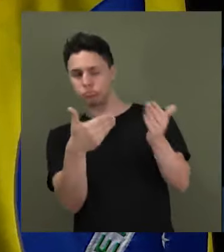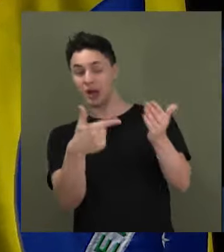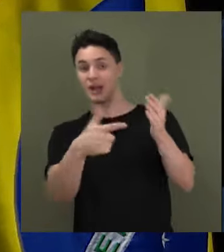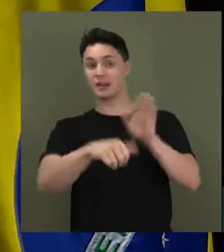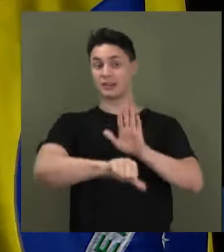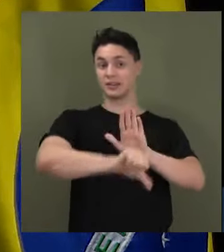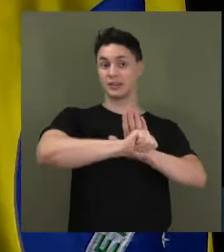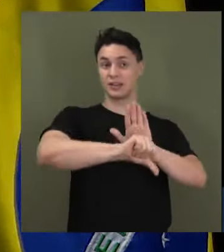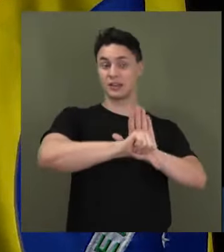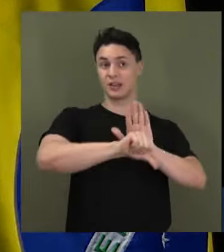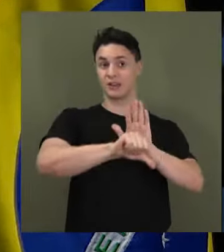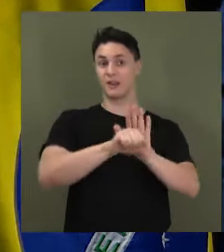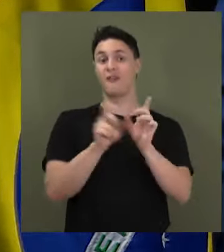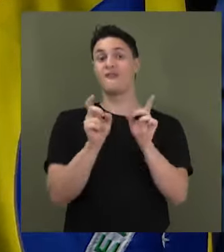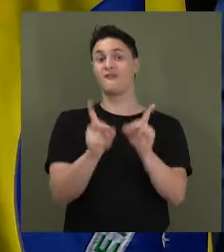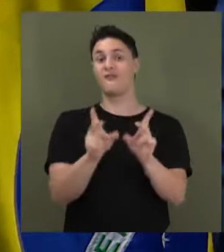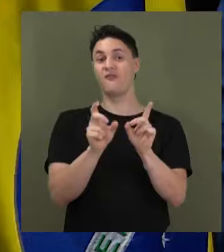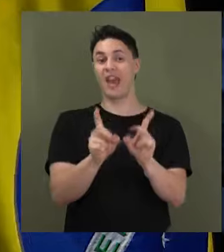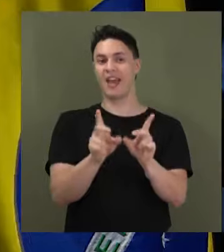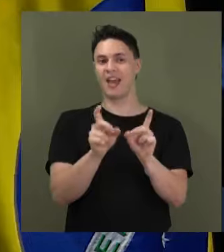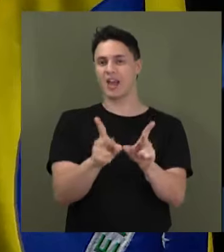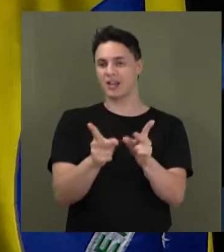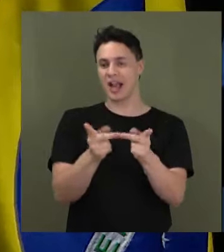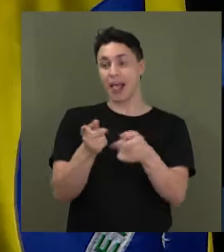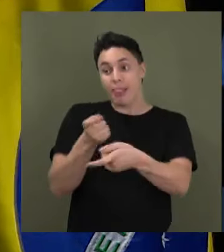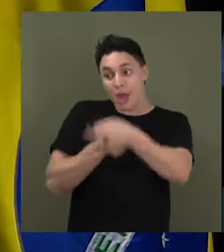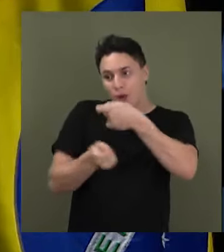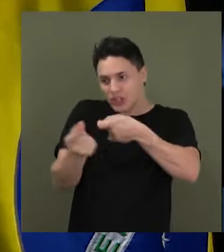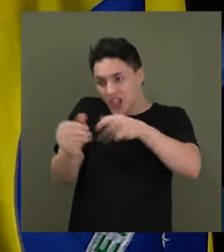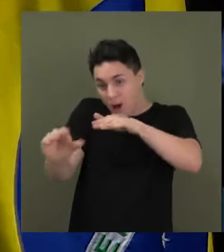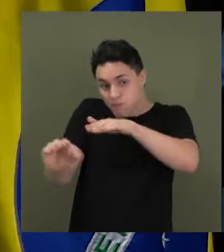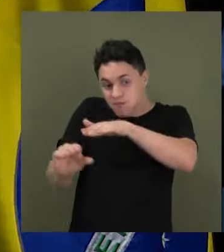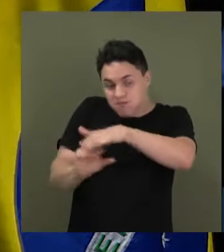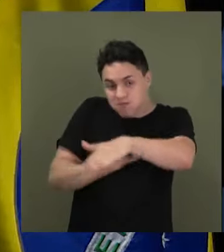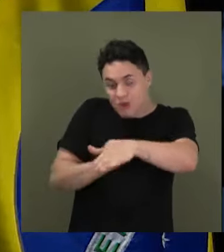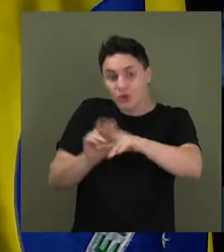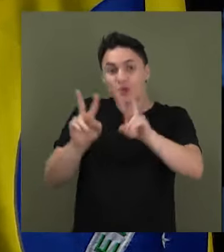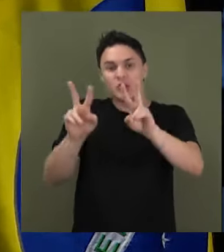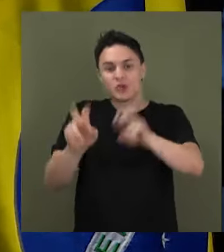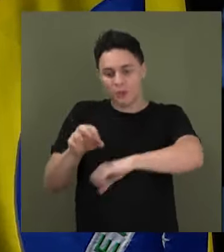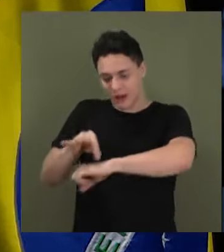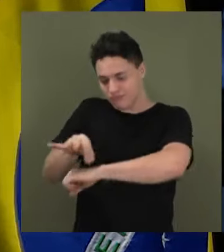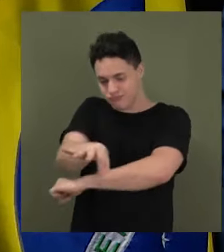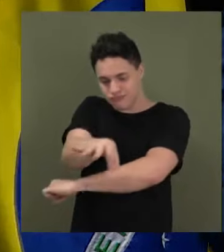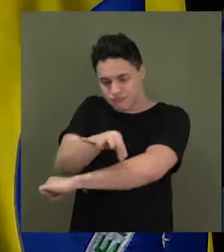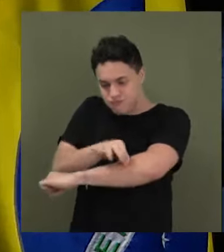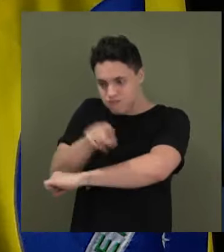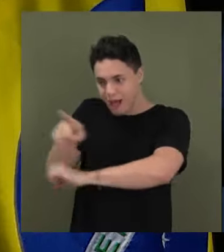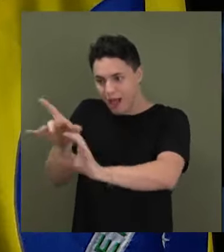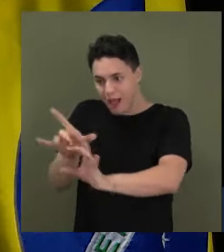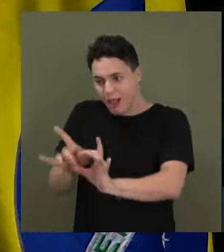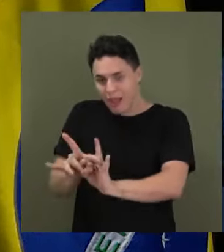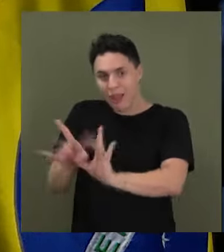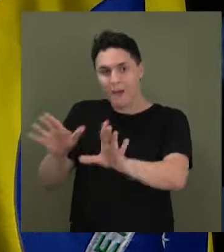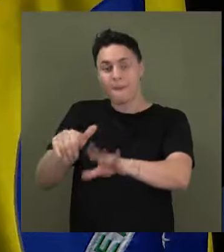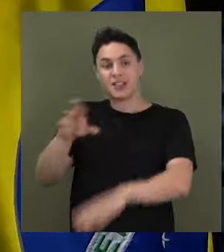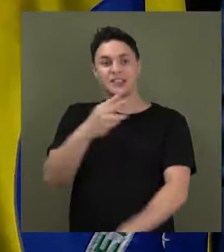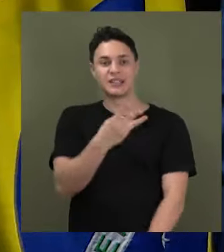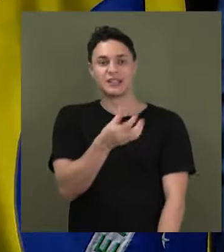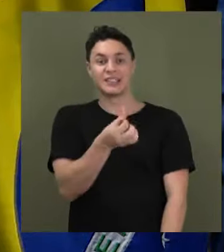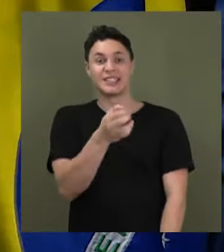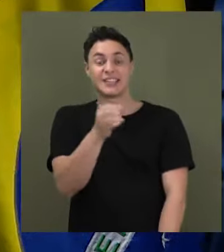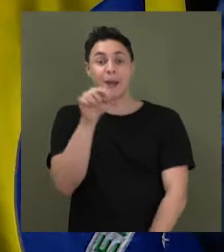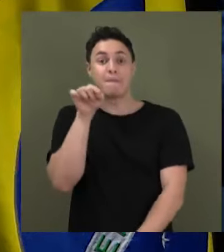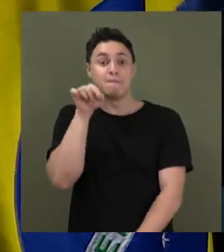crime de venda de sentenças envolvendo a grilagem de mais de 360 mil hectares de